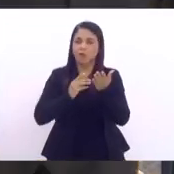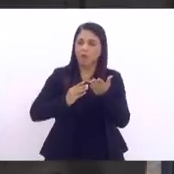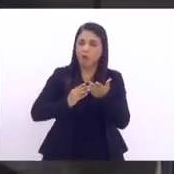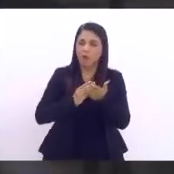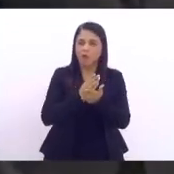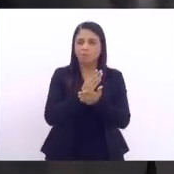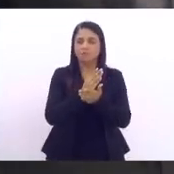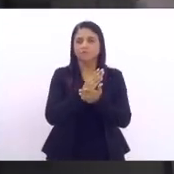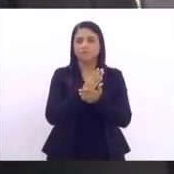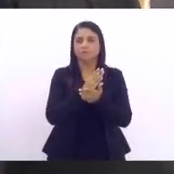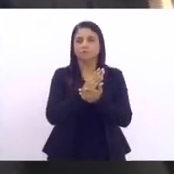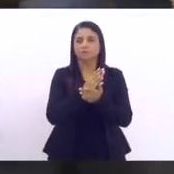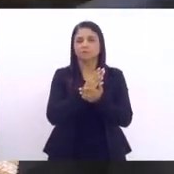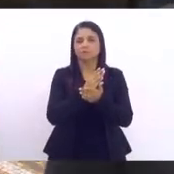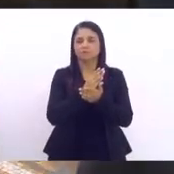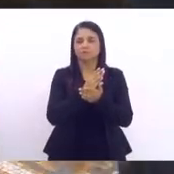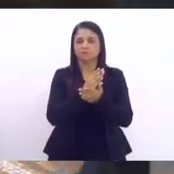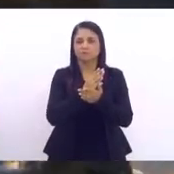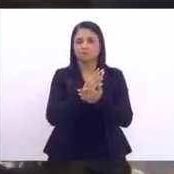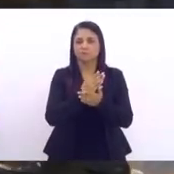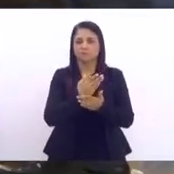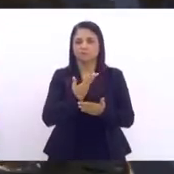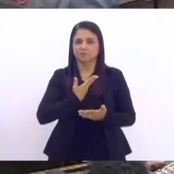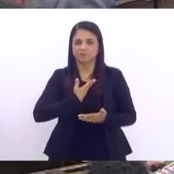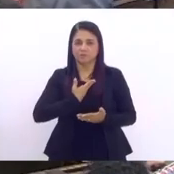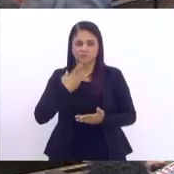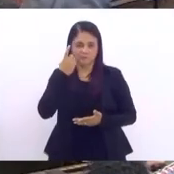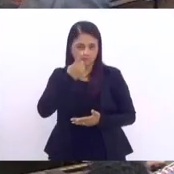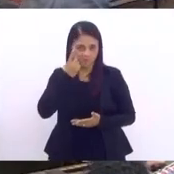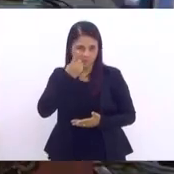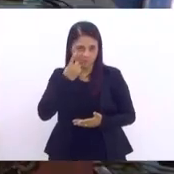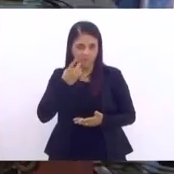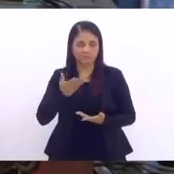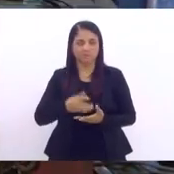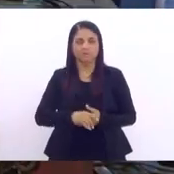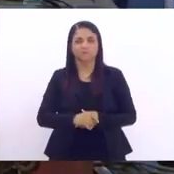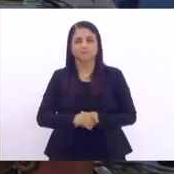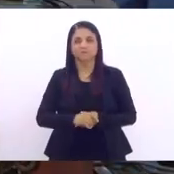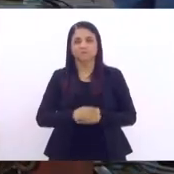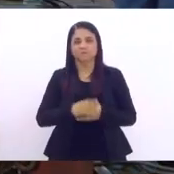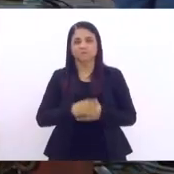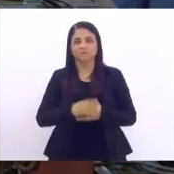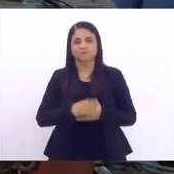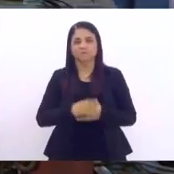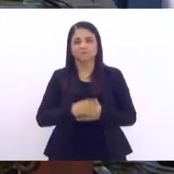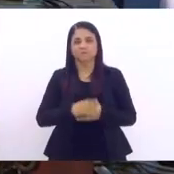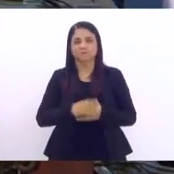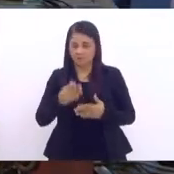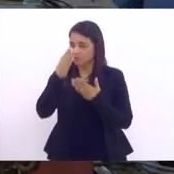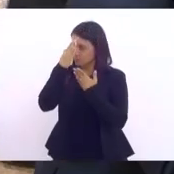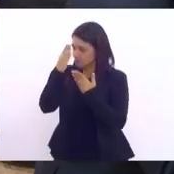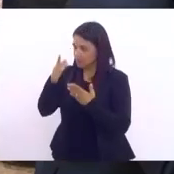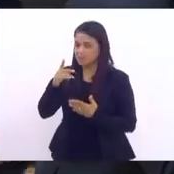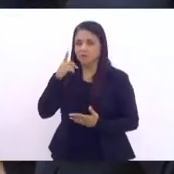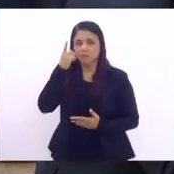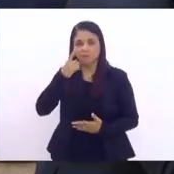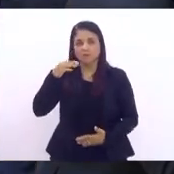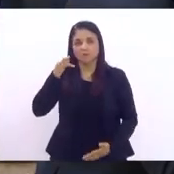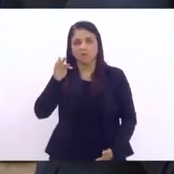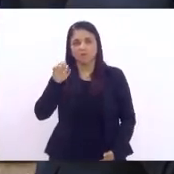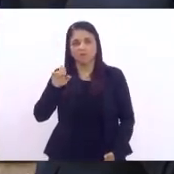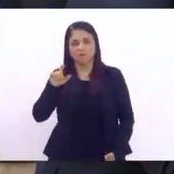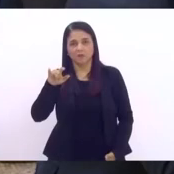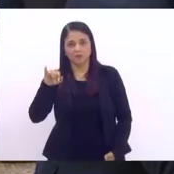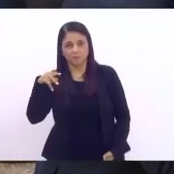nossos novos parlamentares aqui, presidente. Muito obrigado. Obrigado, deputado Felipe. Deputada Renata Souza. Senhor